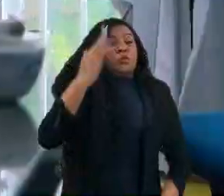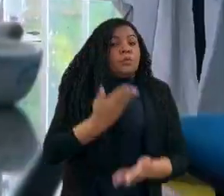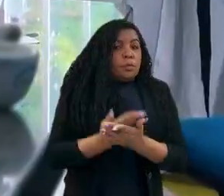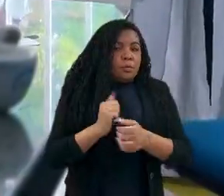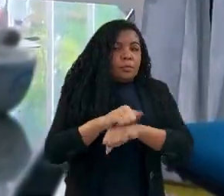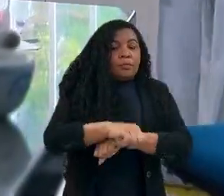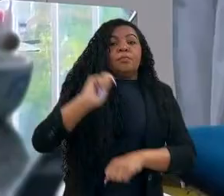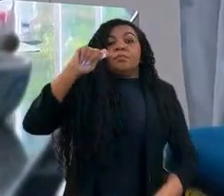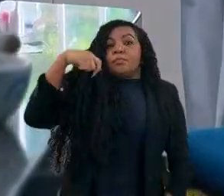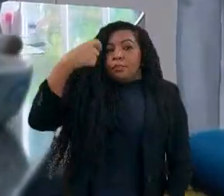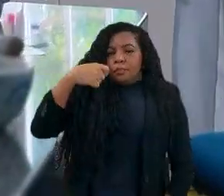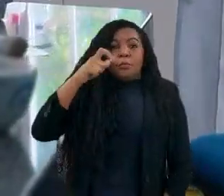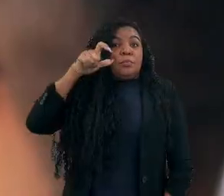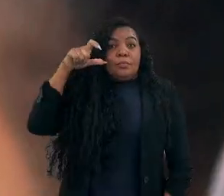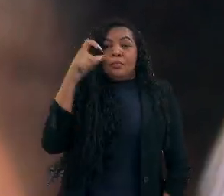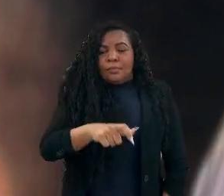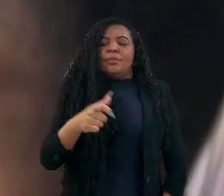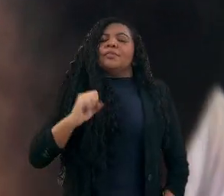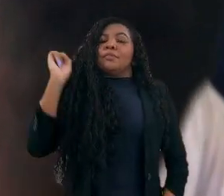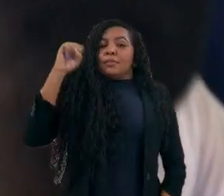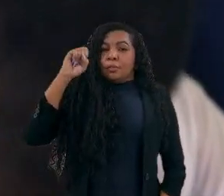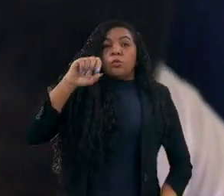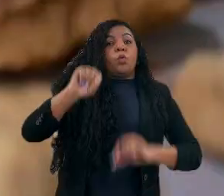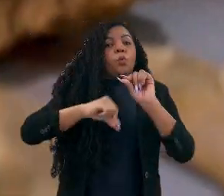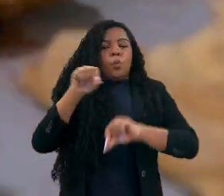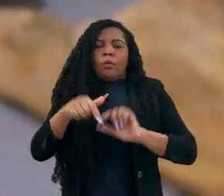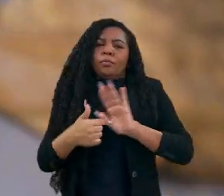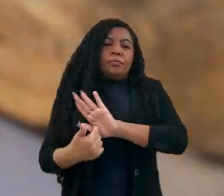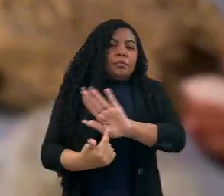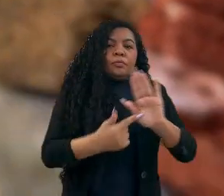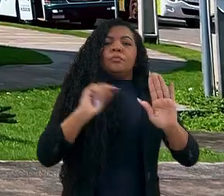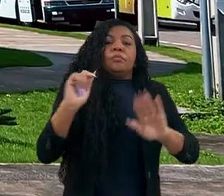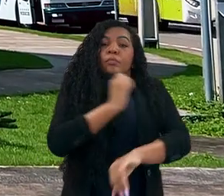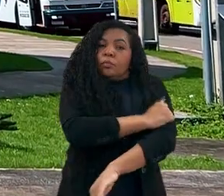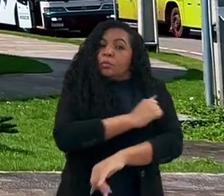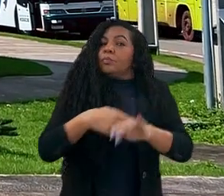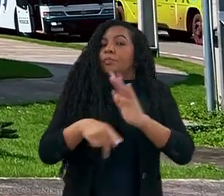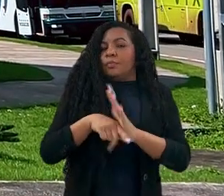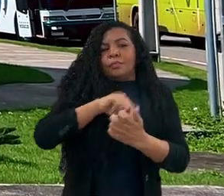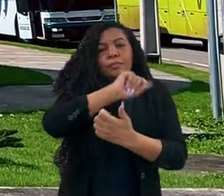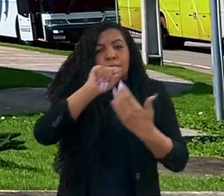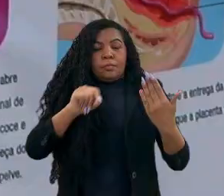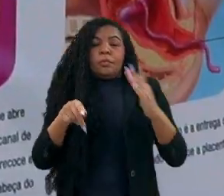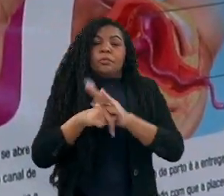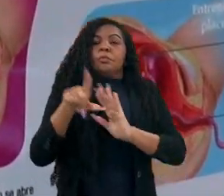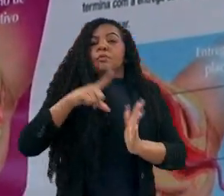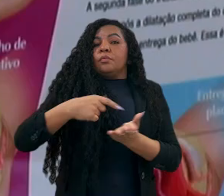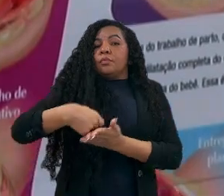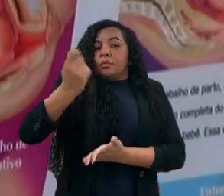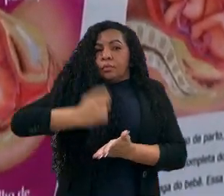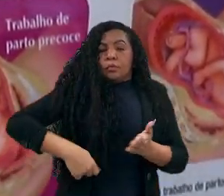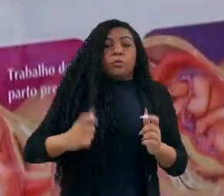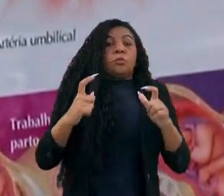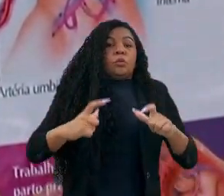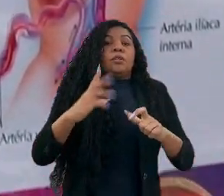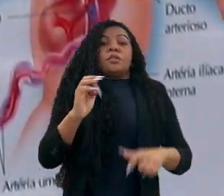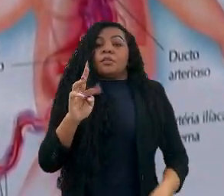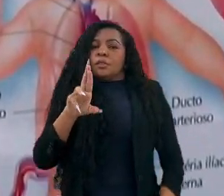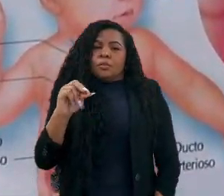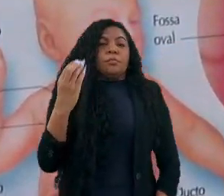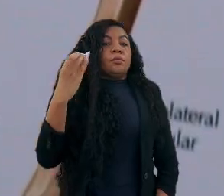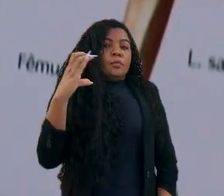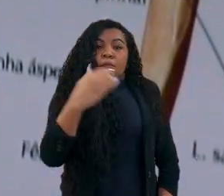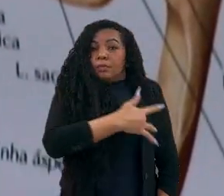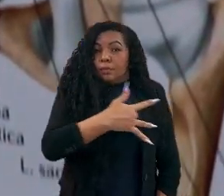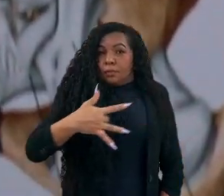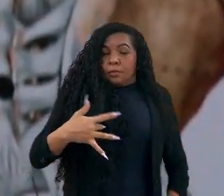então foi muito interessante, né? Aquilo que foi apresentado pelos alunos daqui da instituição. O Centro de Ciências